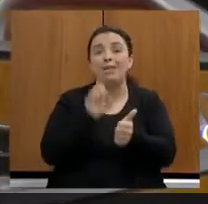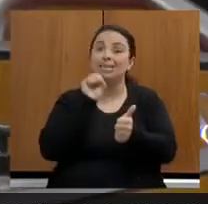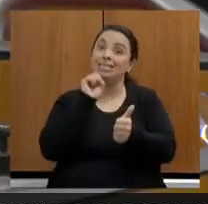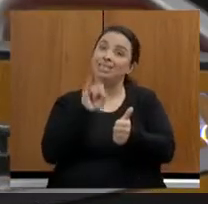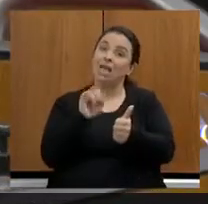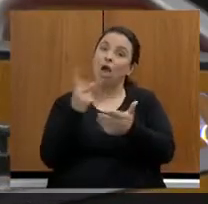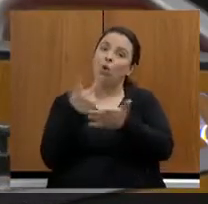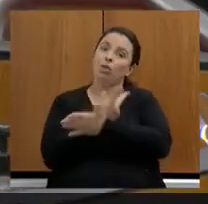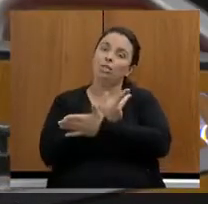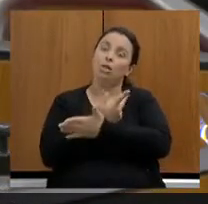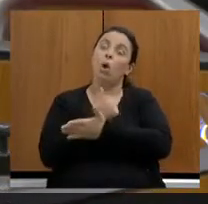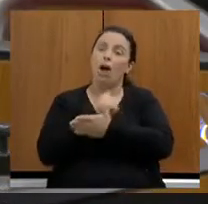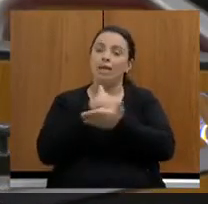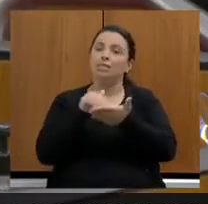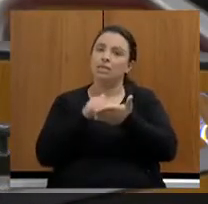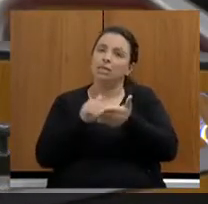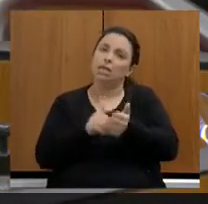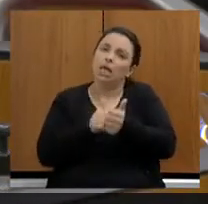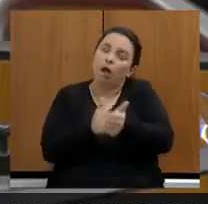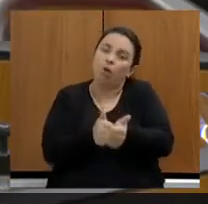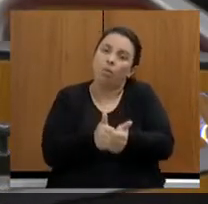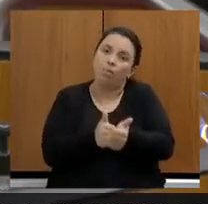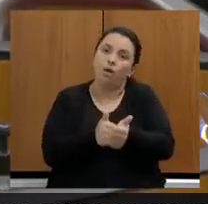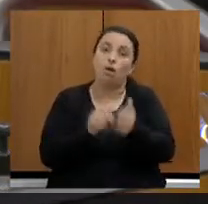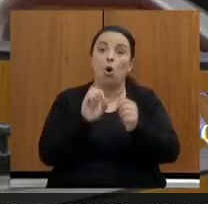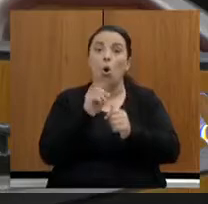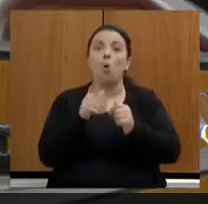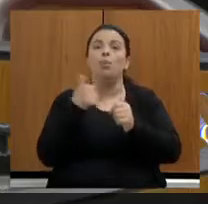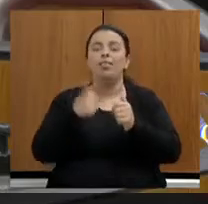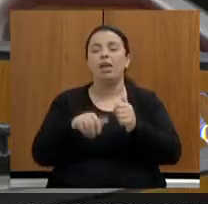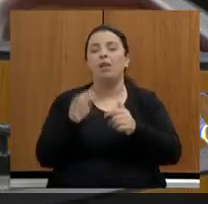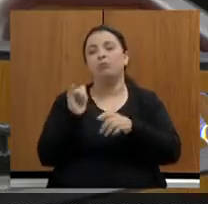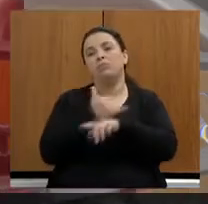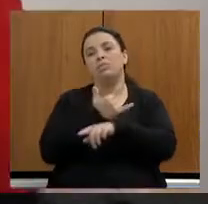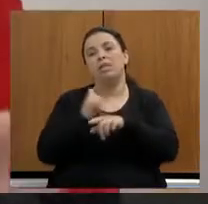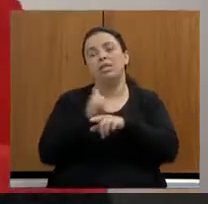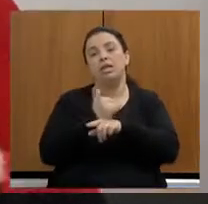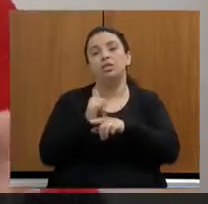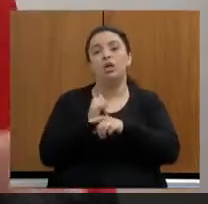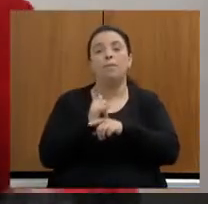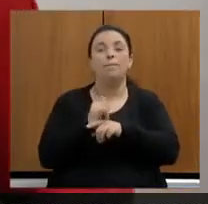tentativa de corrigir apenas após os fatos ocorreram e as denúncias apareceram